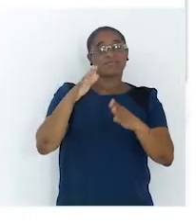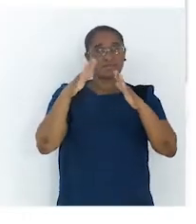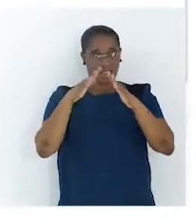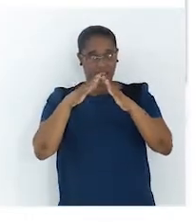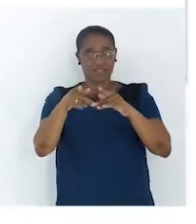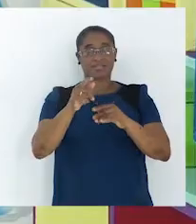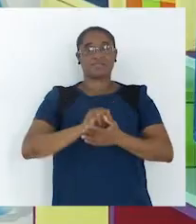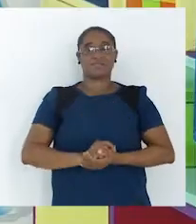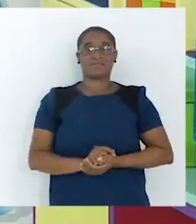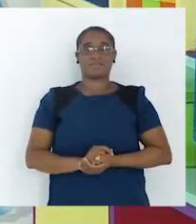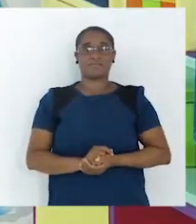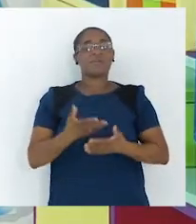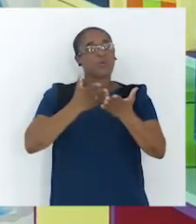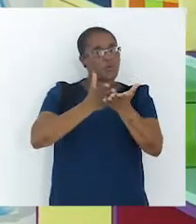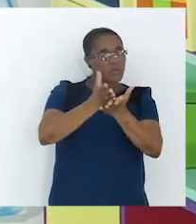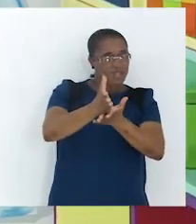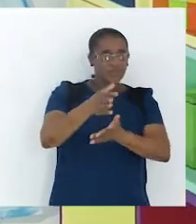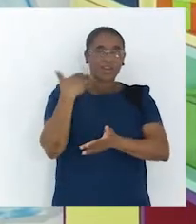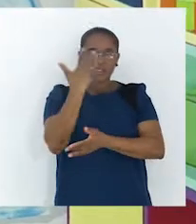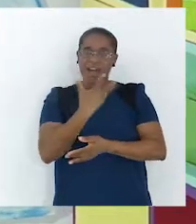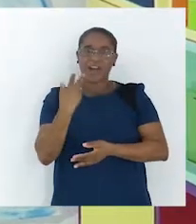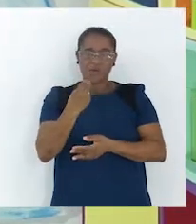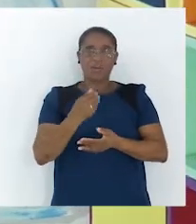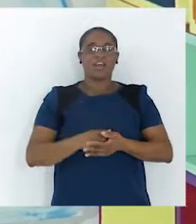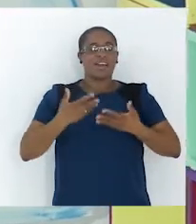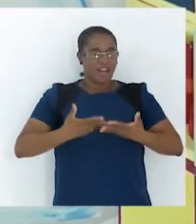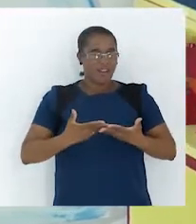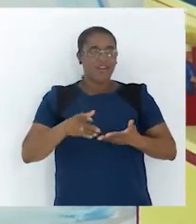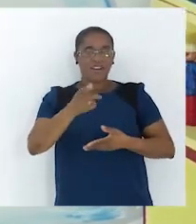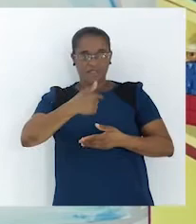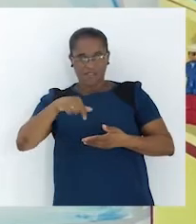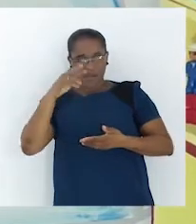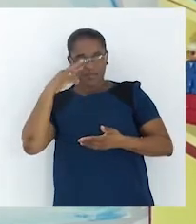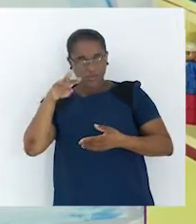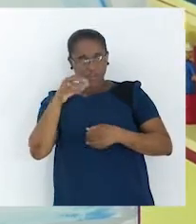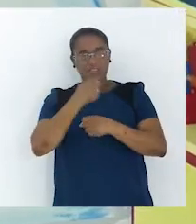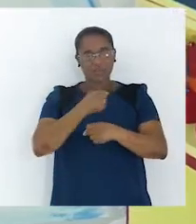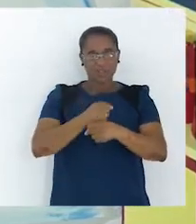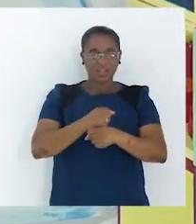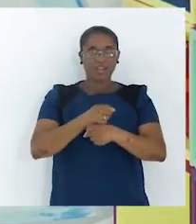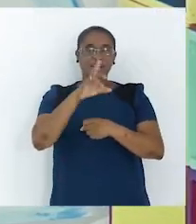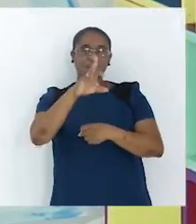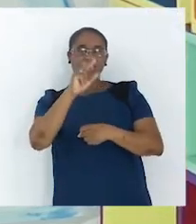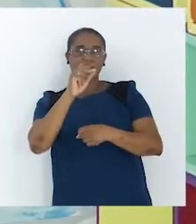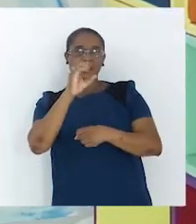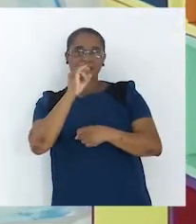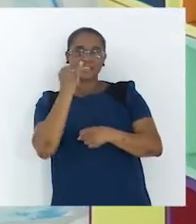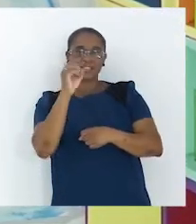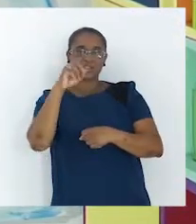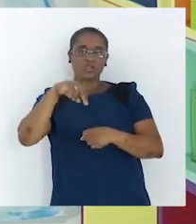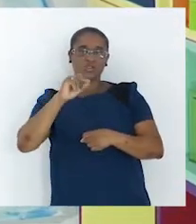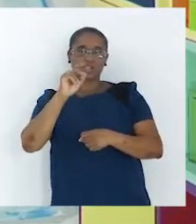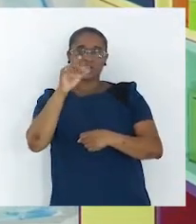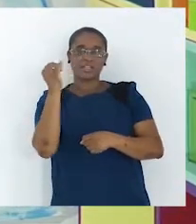a carta continuando a nossa aula nós agora vamos ver a racionalização dos